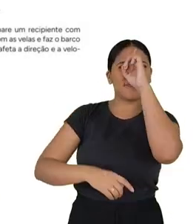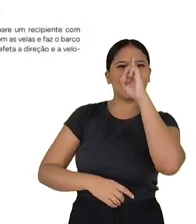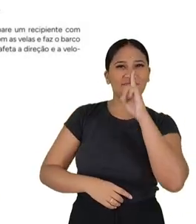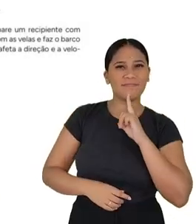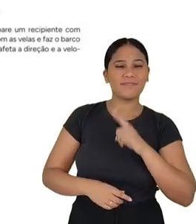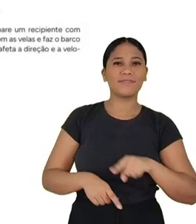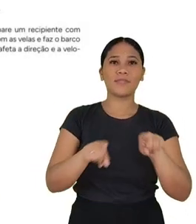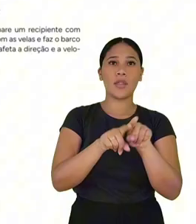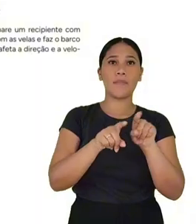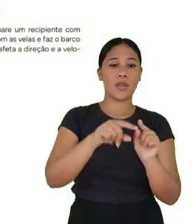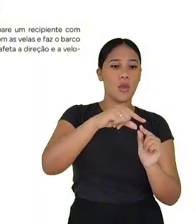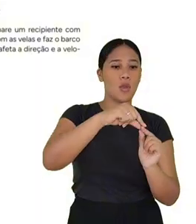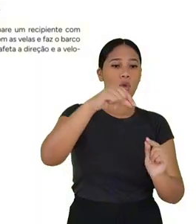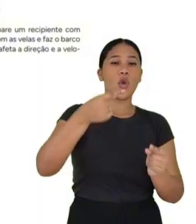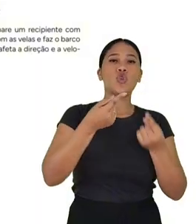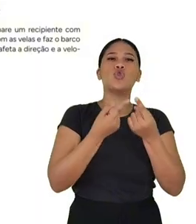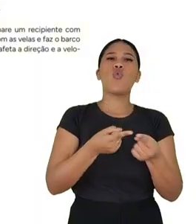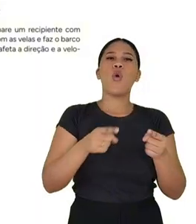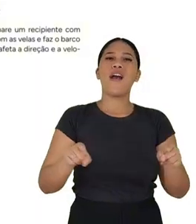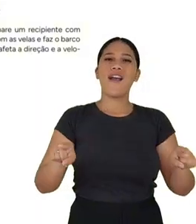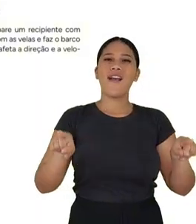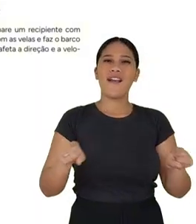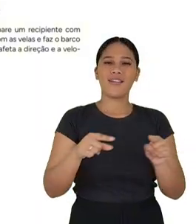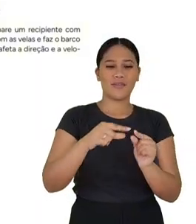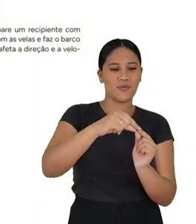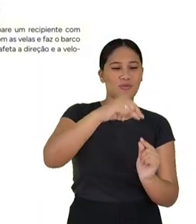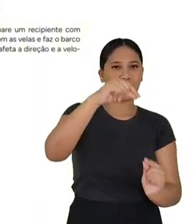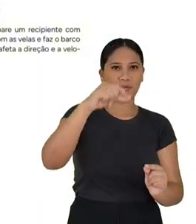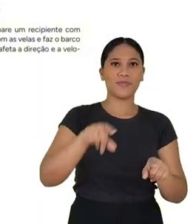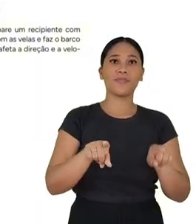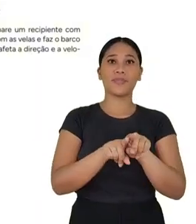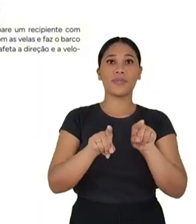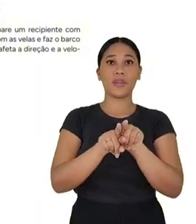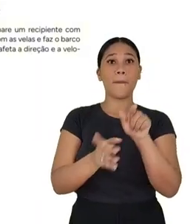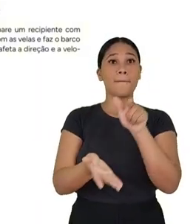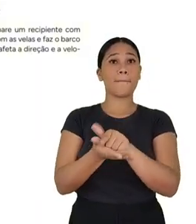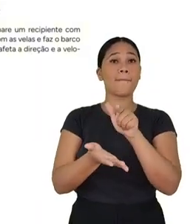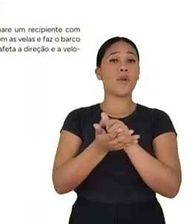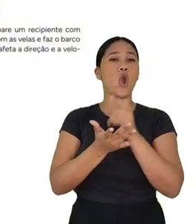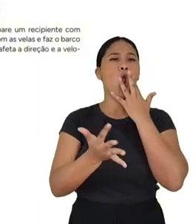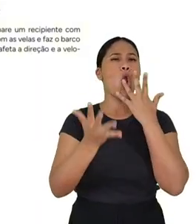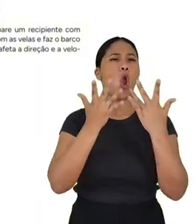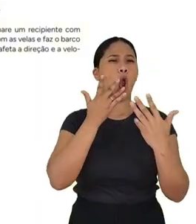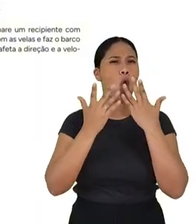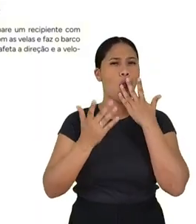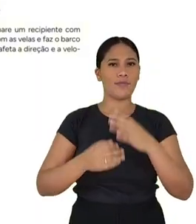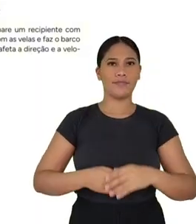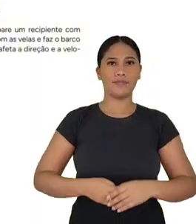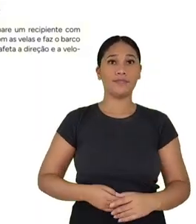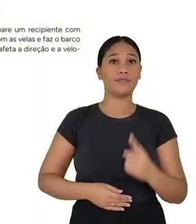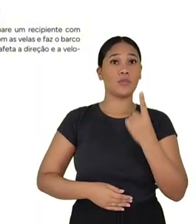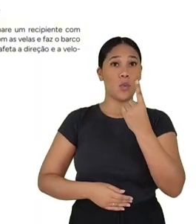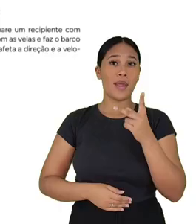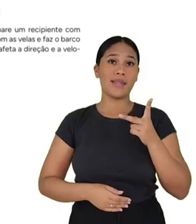cozinha, um palito de churrasco, uma folha de papel colorido,